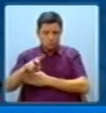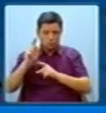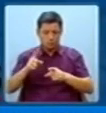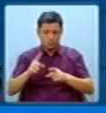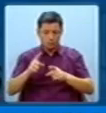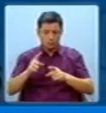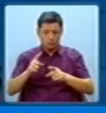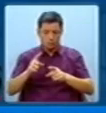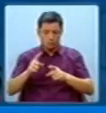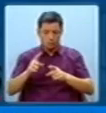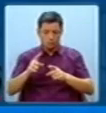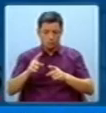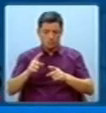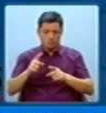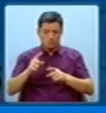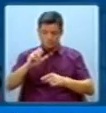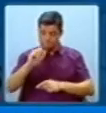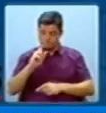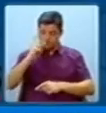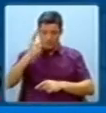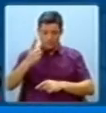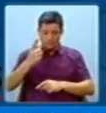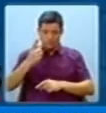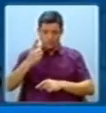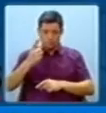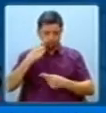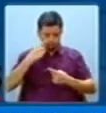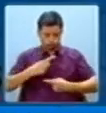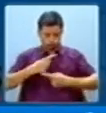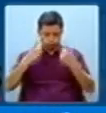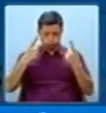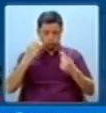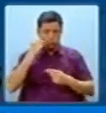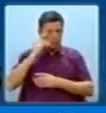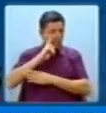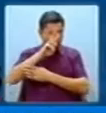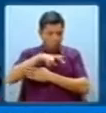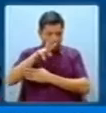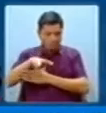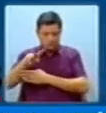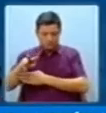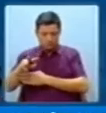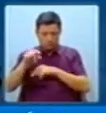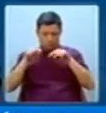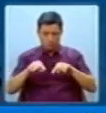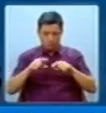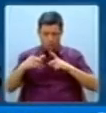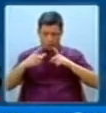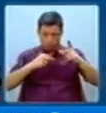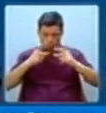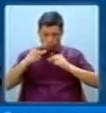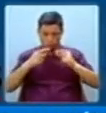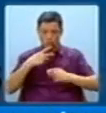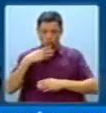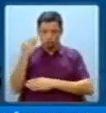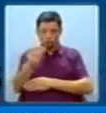em particular, conseguiu pela primeira vez demonstrar com observações que nestas estrelas que parecem mais jovens